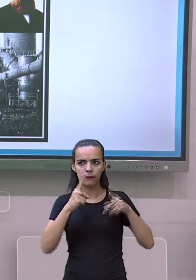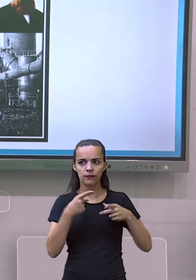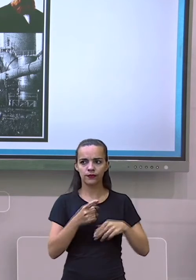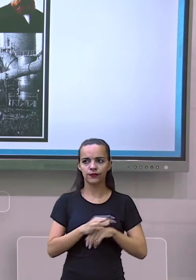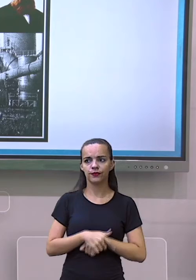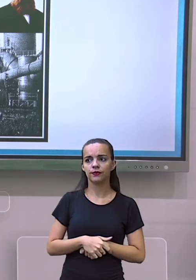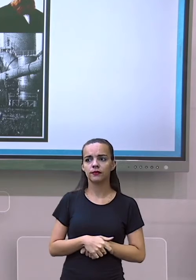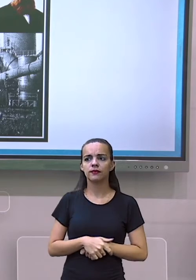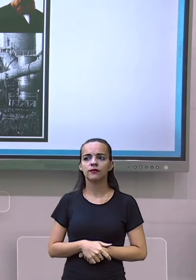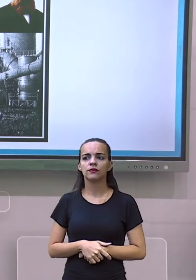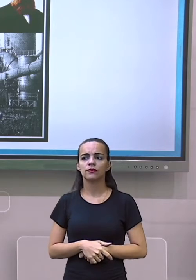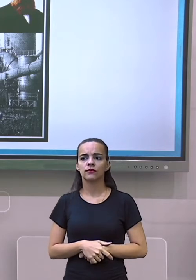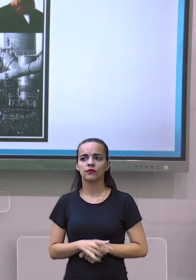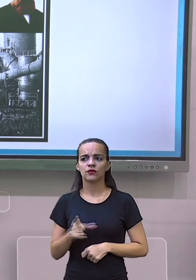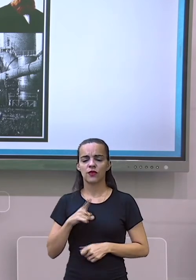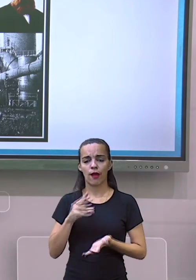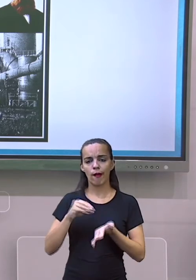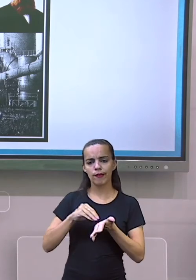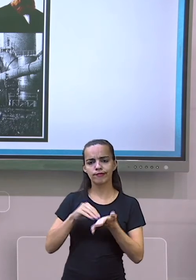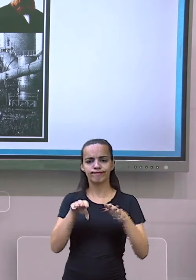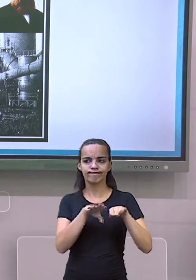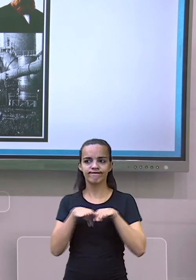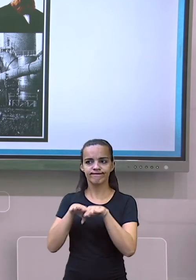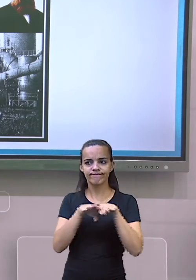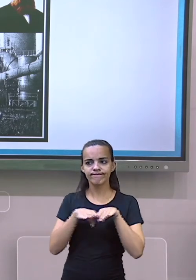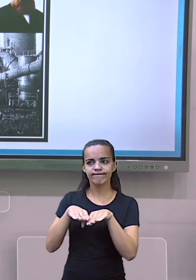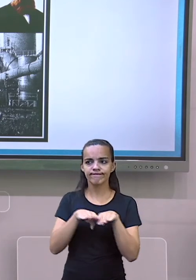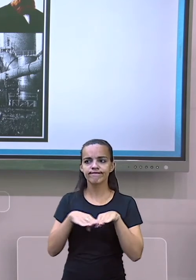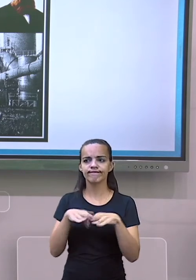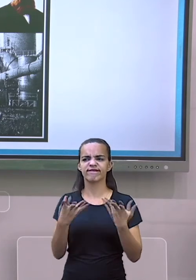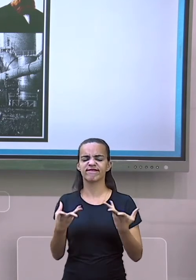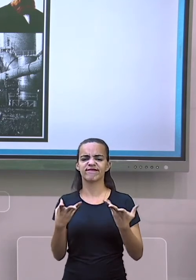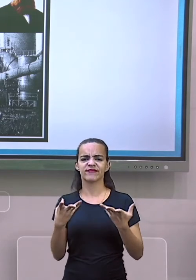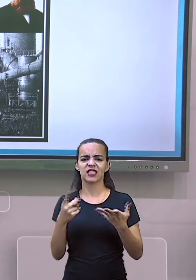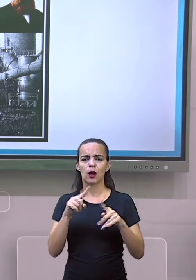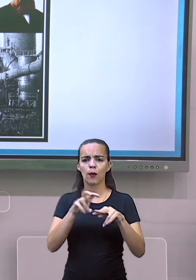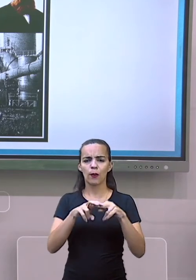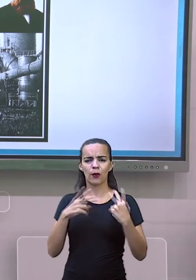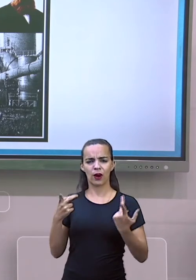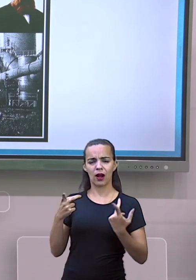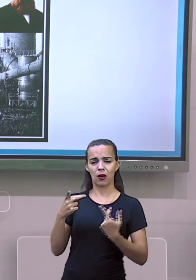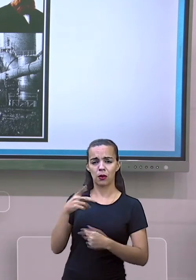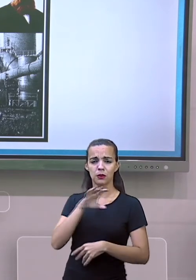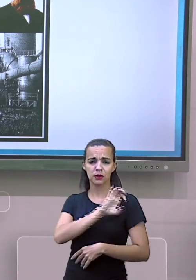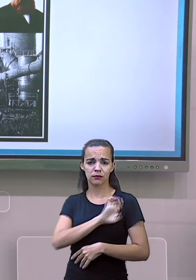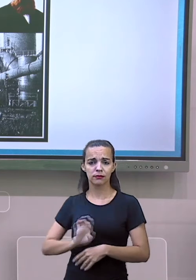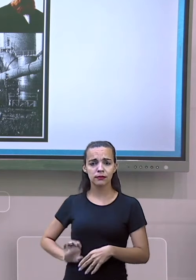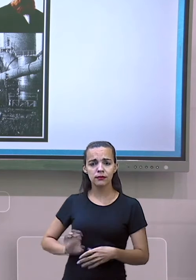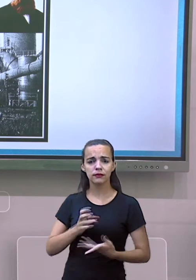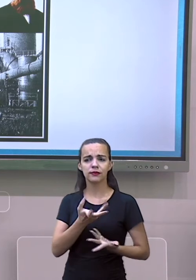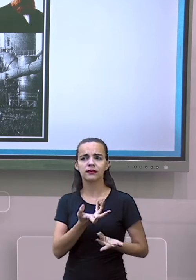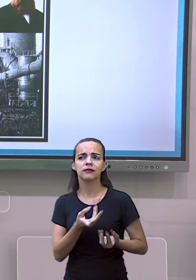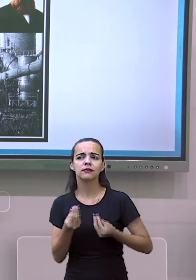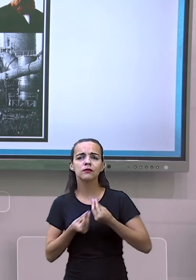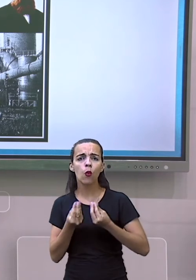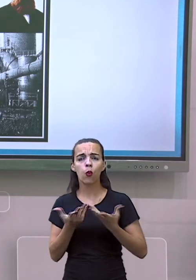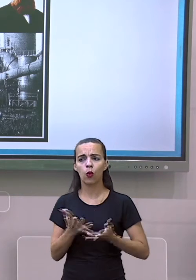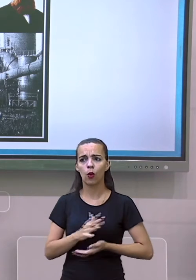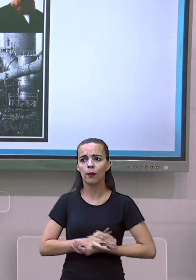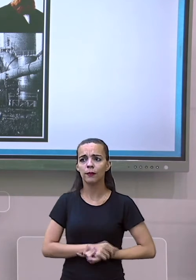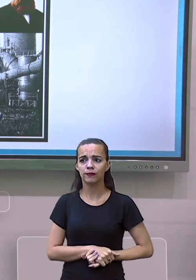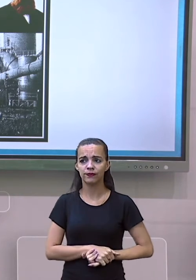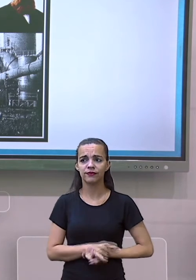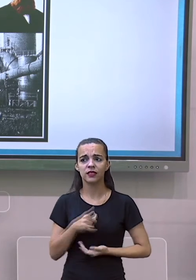a aniquilação das desigualdades por meio da interferência estatal, o próprio Estado seria abolido e